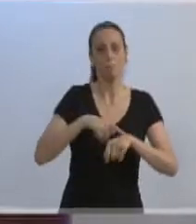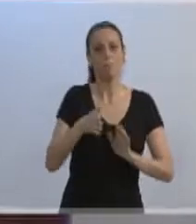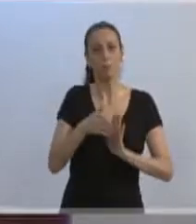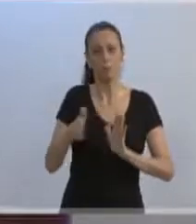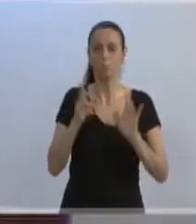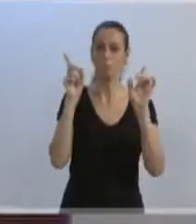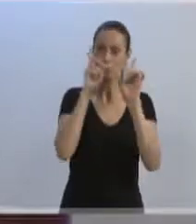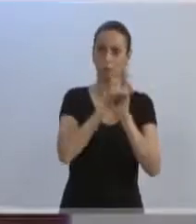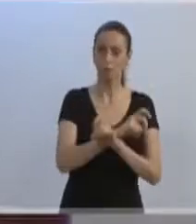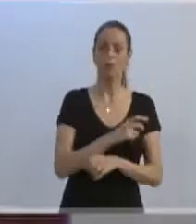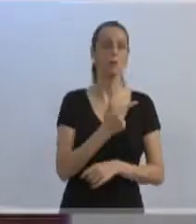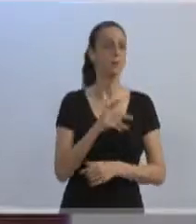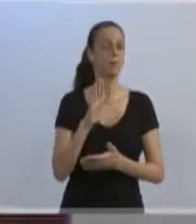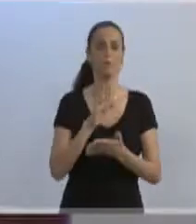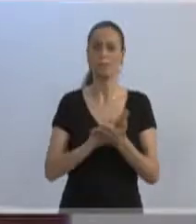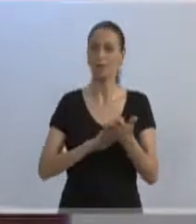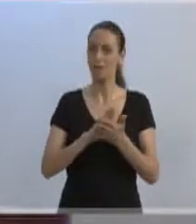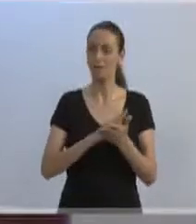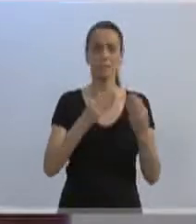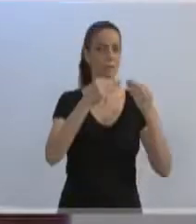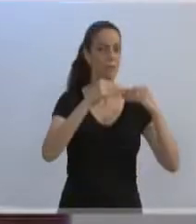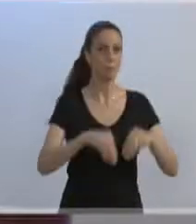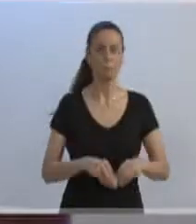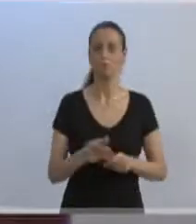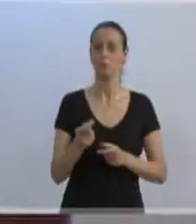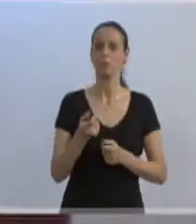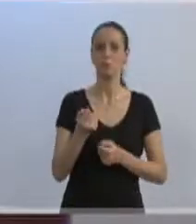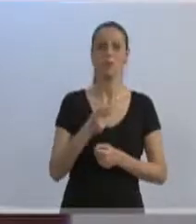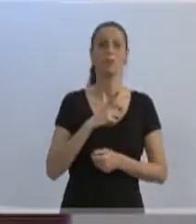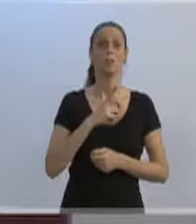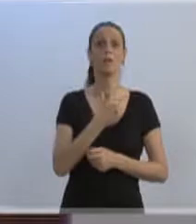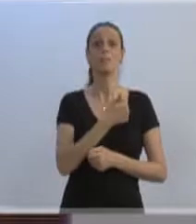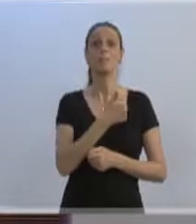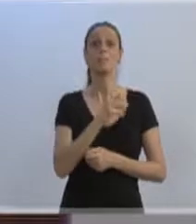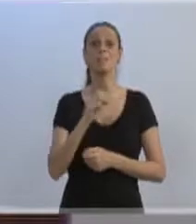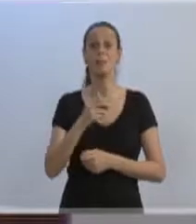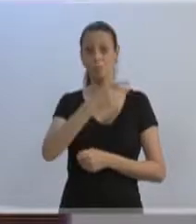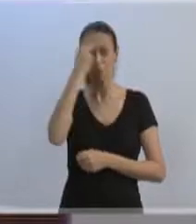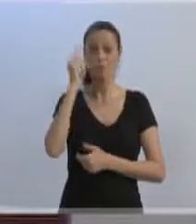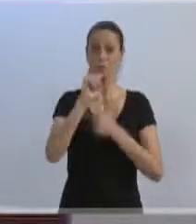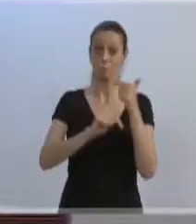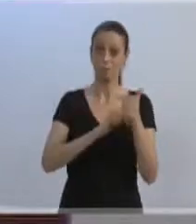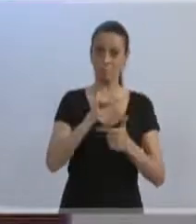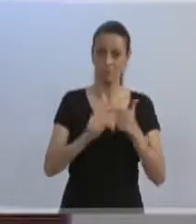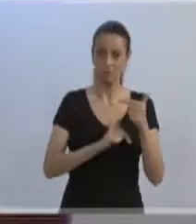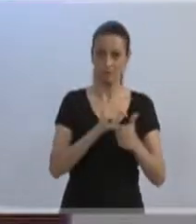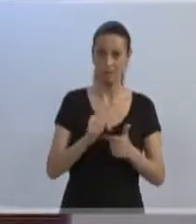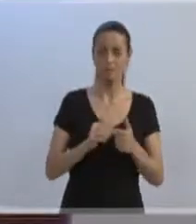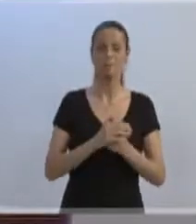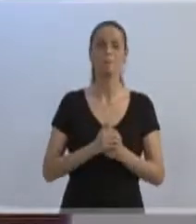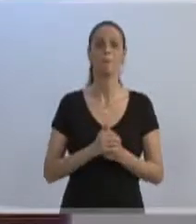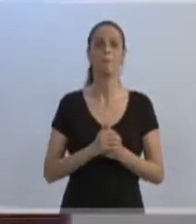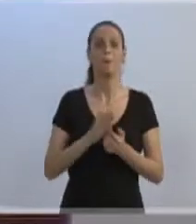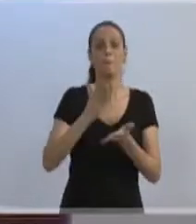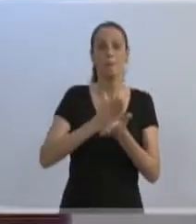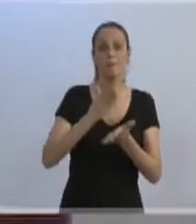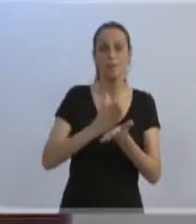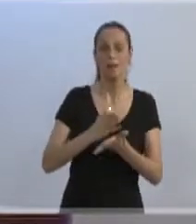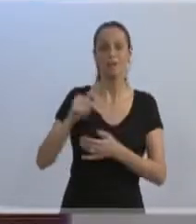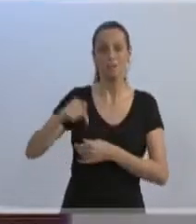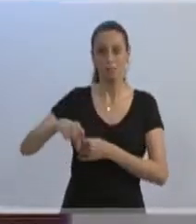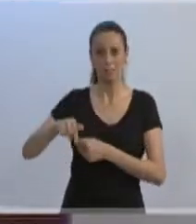se incomodou com a crise ela tem 100 colaboradores ela uma parte da sua produção é que em